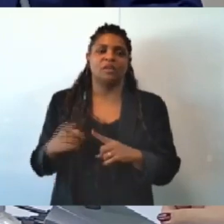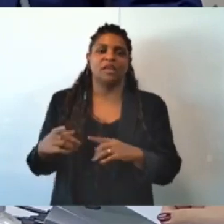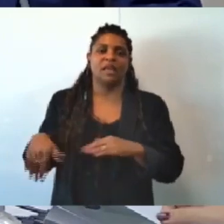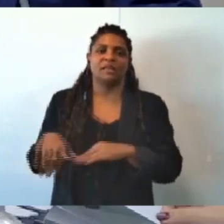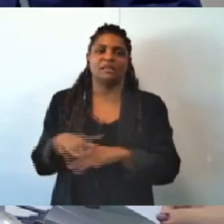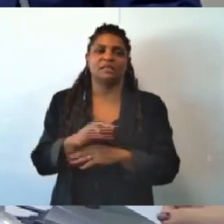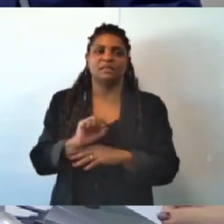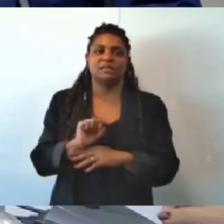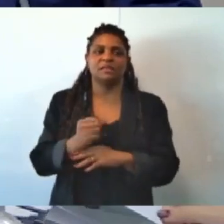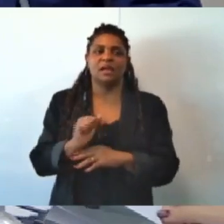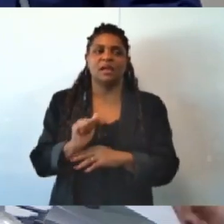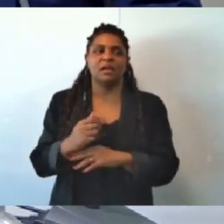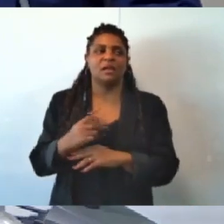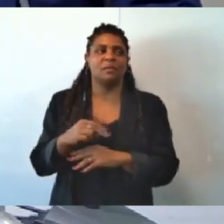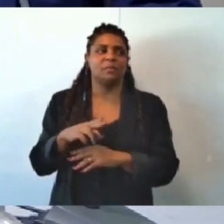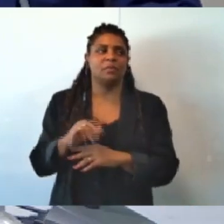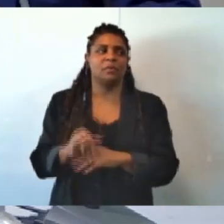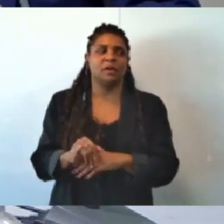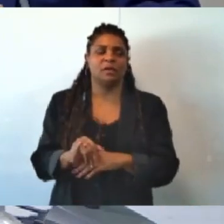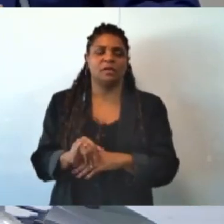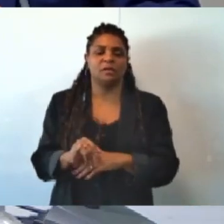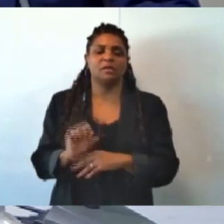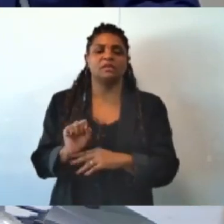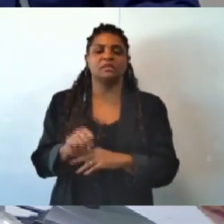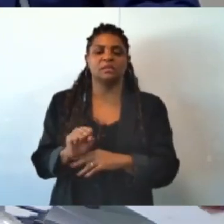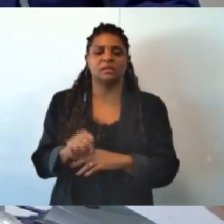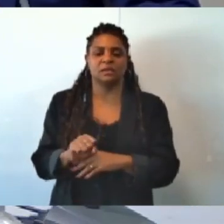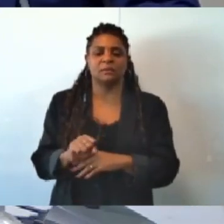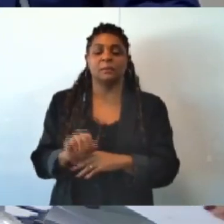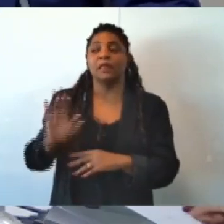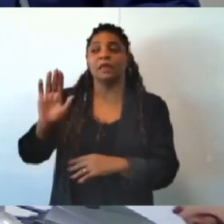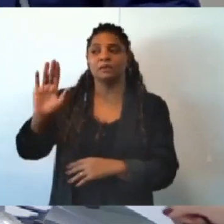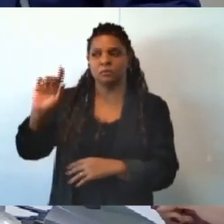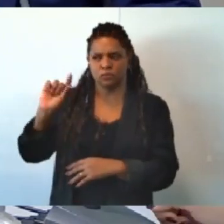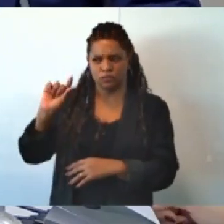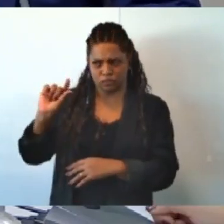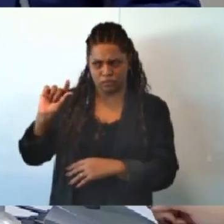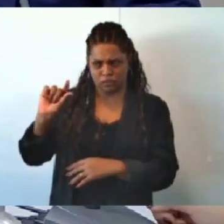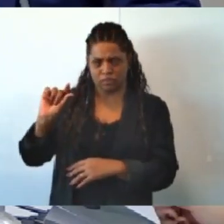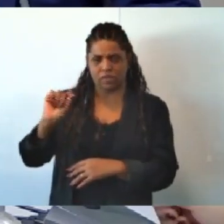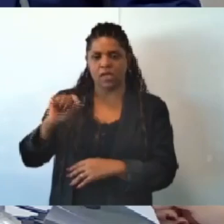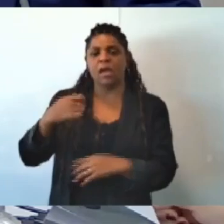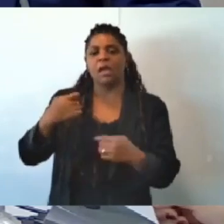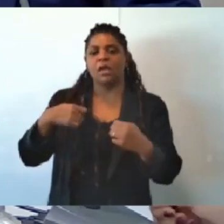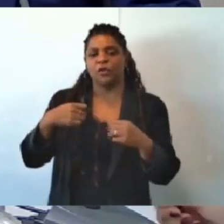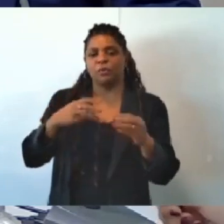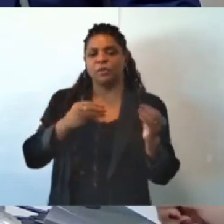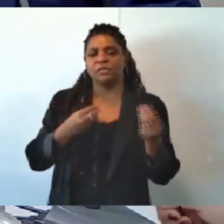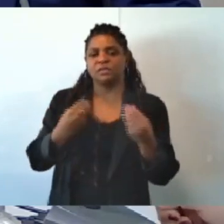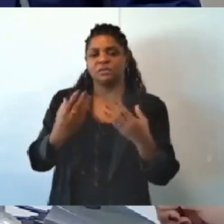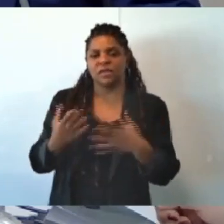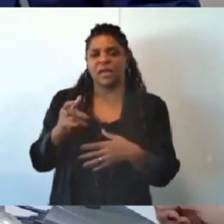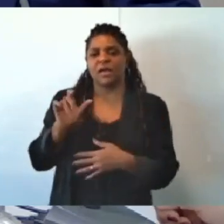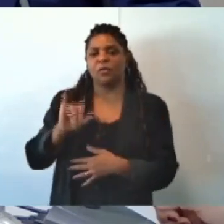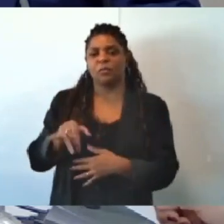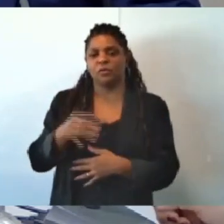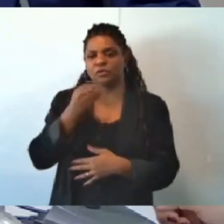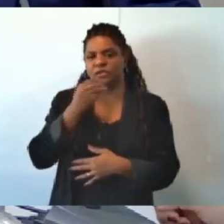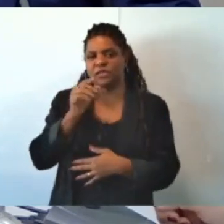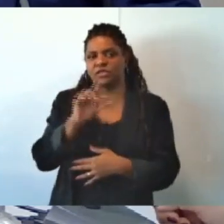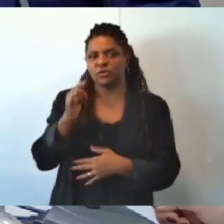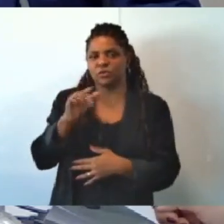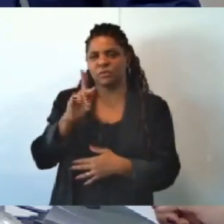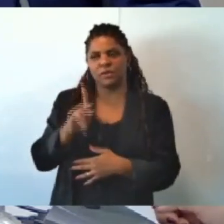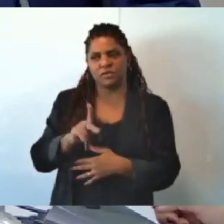Sim, bom, nós vamos dar. Deixa eu só, primeiramente, dar a palavra aqui. Nós temos ainda mais uma pessoa, que é a Eliette, né? Eliette,